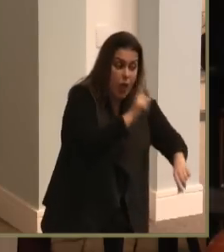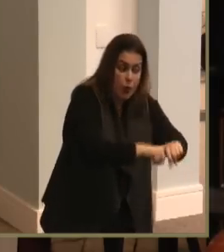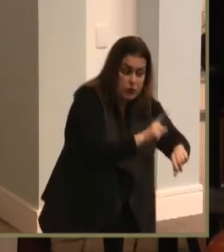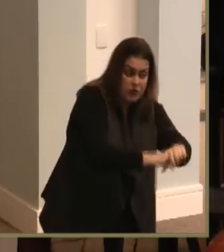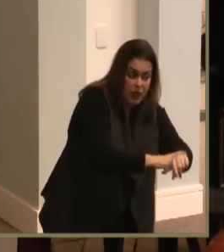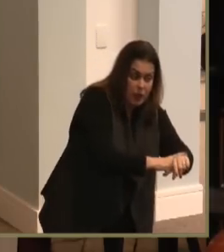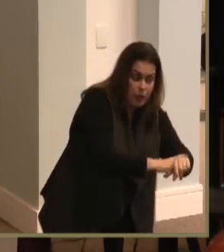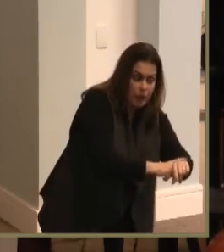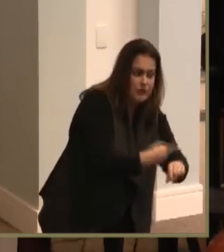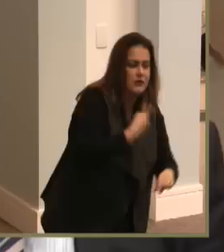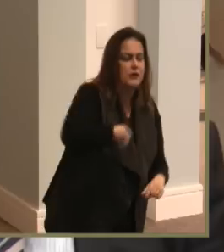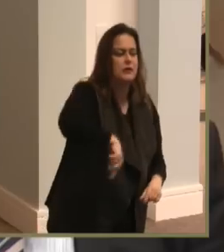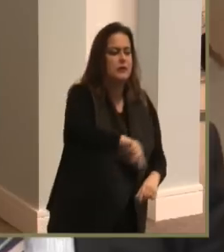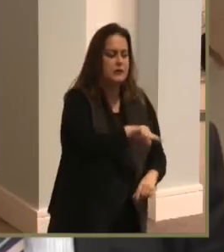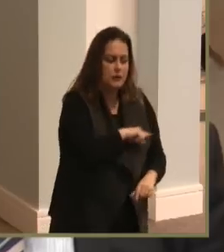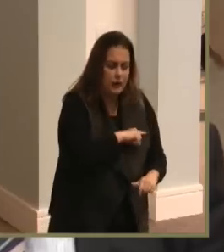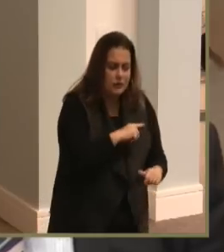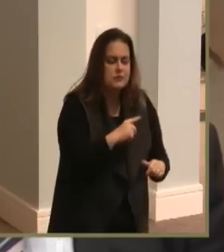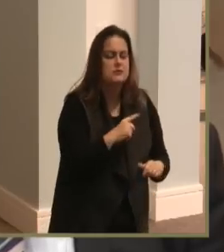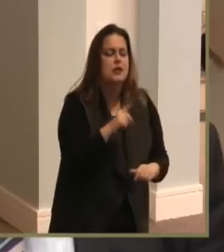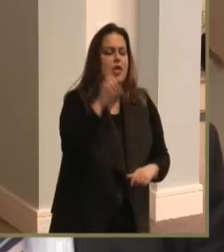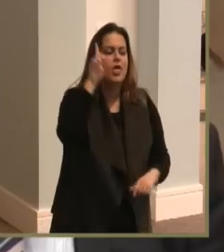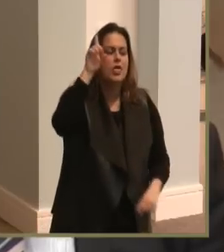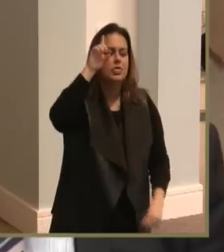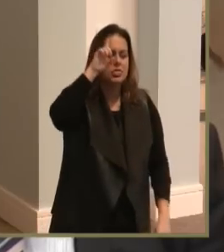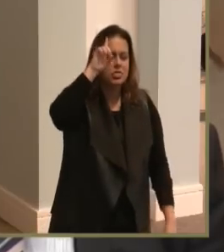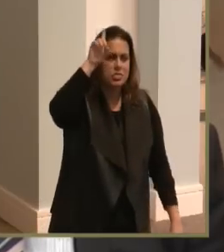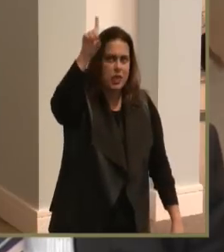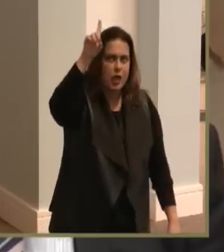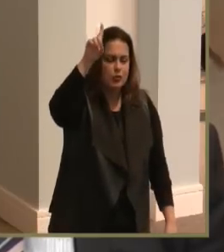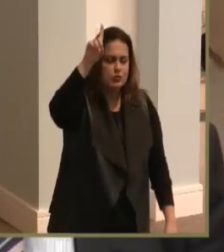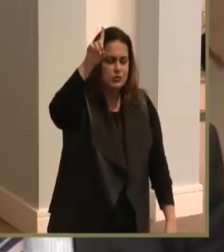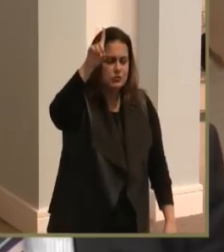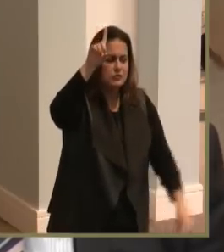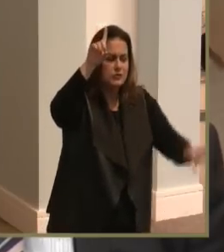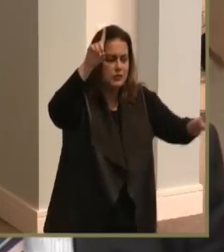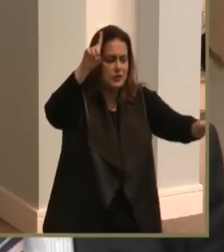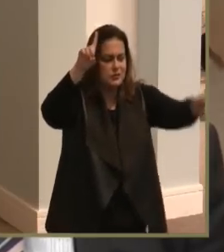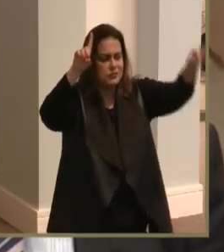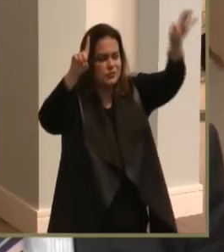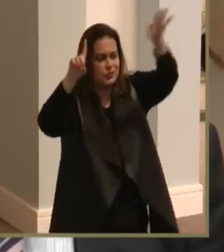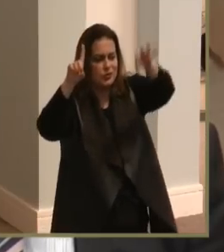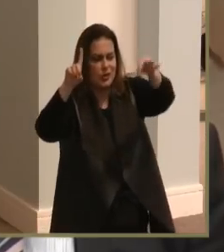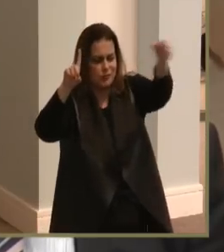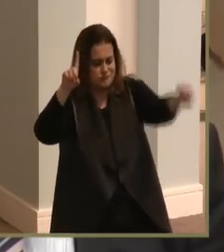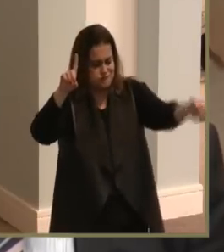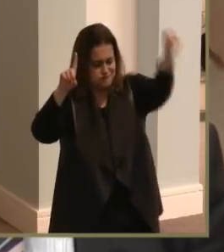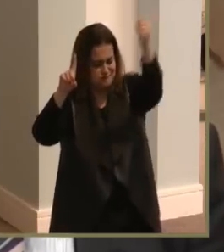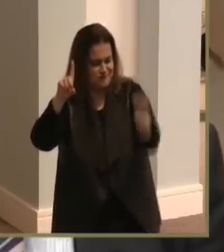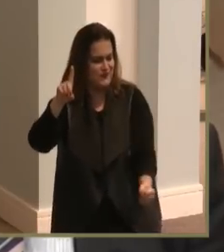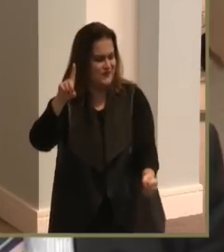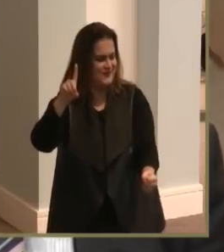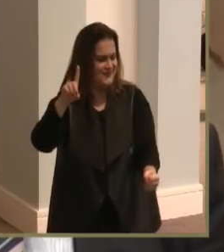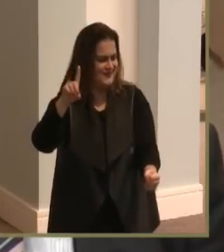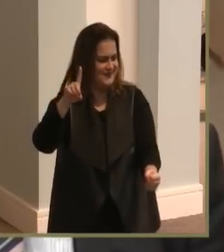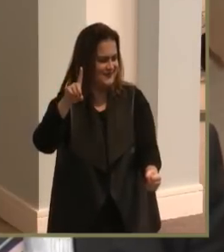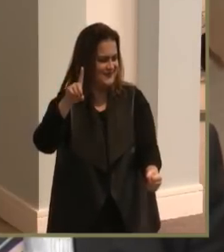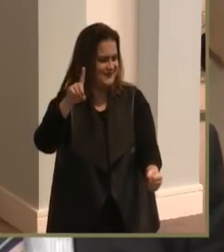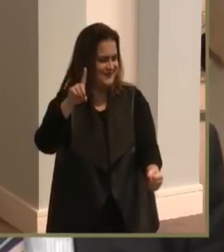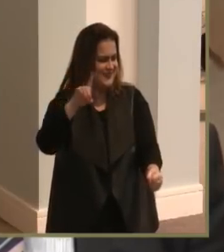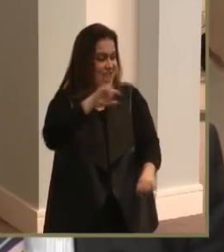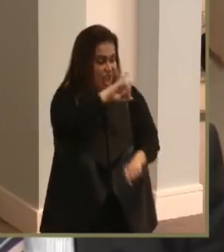nós devemos pensar que Deus nos estabeleceu aqui, que Deus nos colocou aqui, que temos uma responsabilidade, que